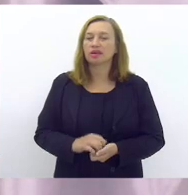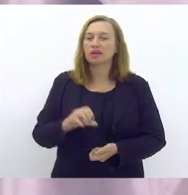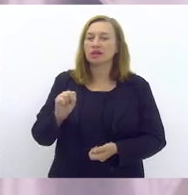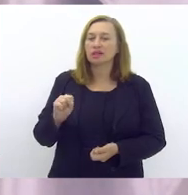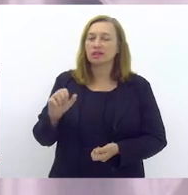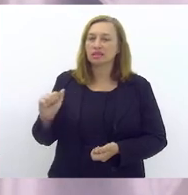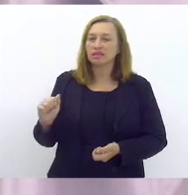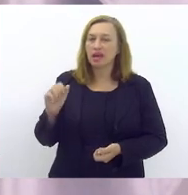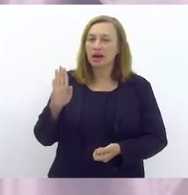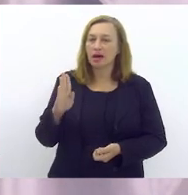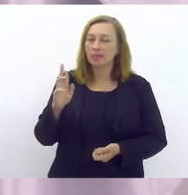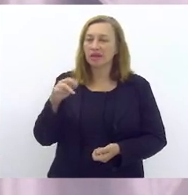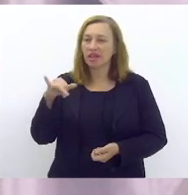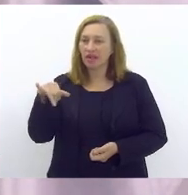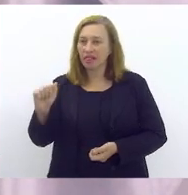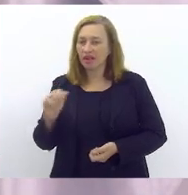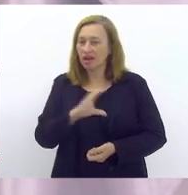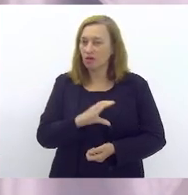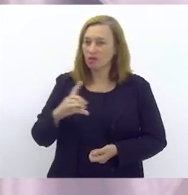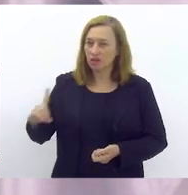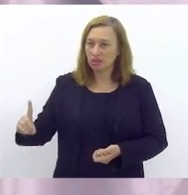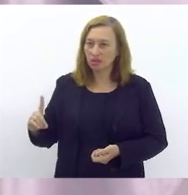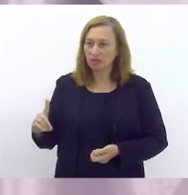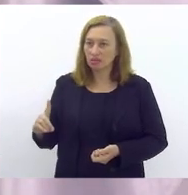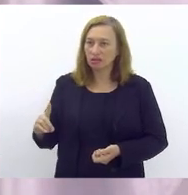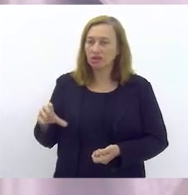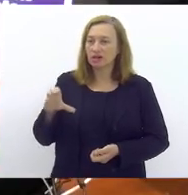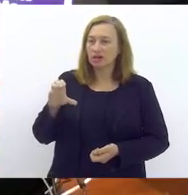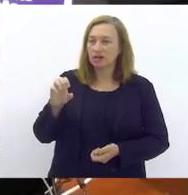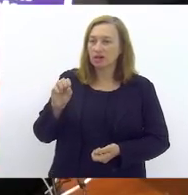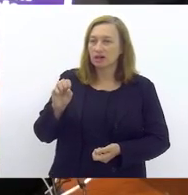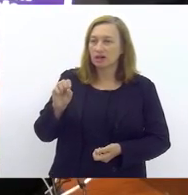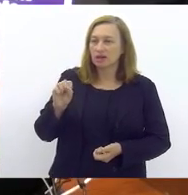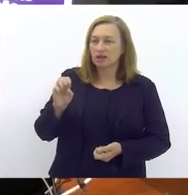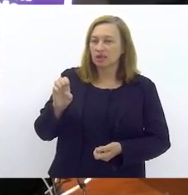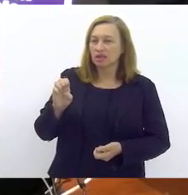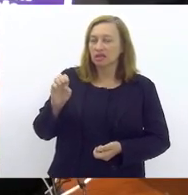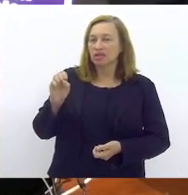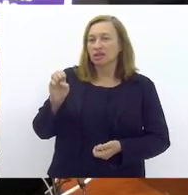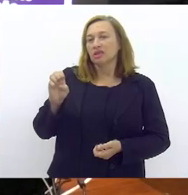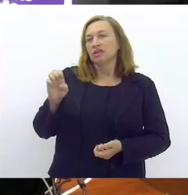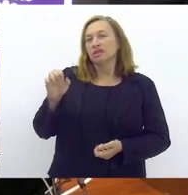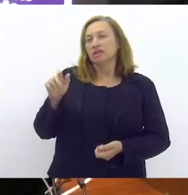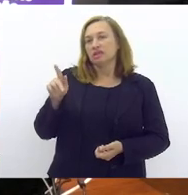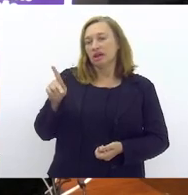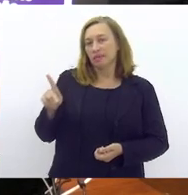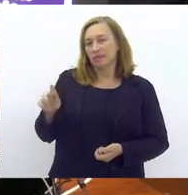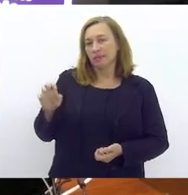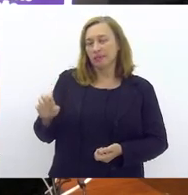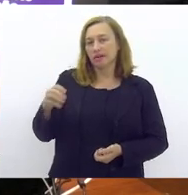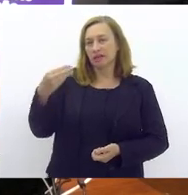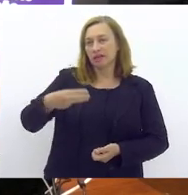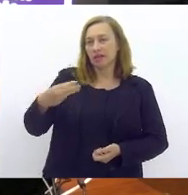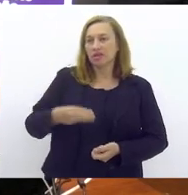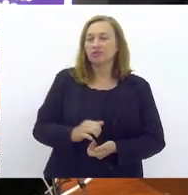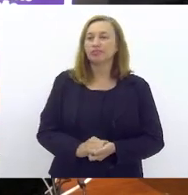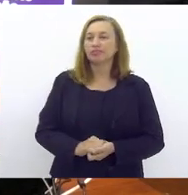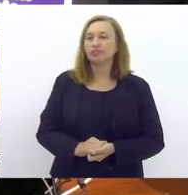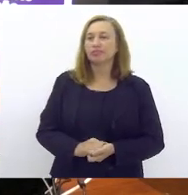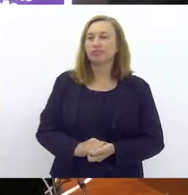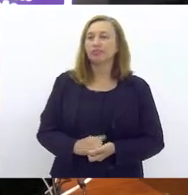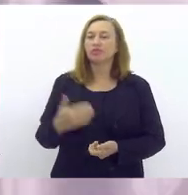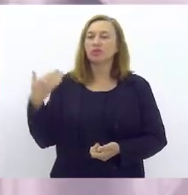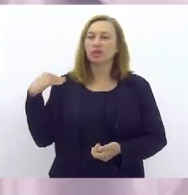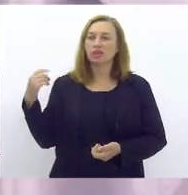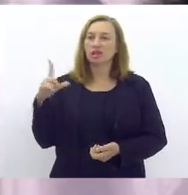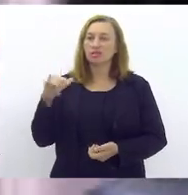Sabrina, coordenadora do Regional 3 do CEP, sentar-se aqui ao lado da Luciana. Pelo que eu estou entendendo,